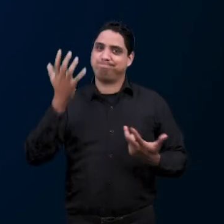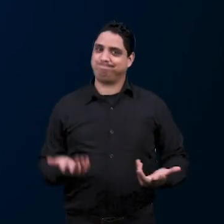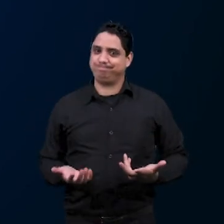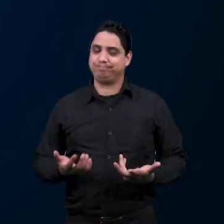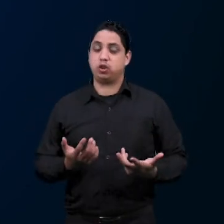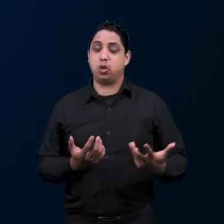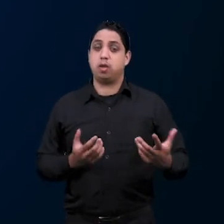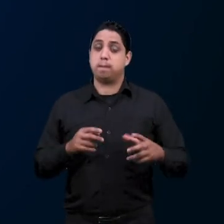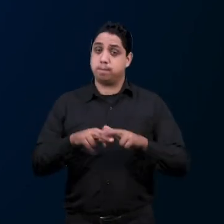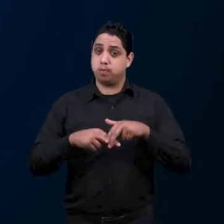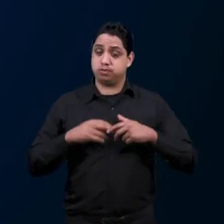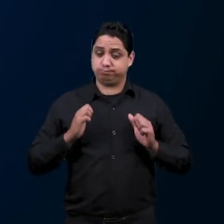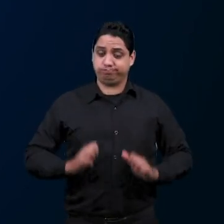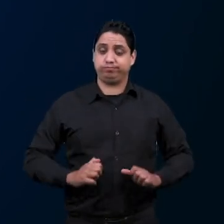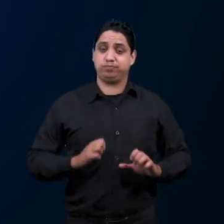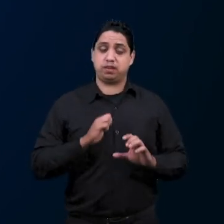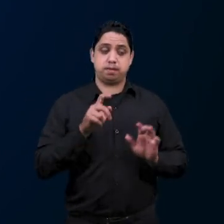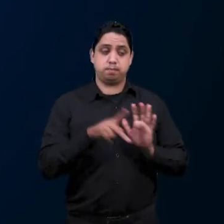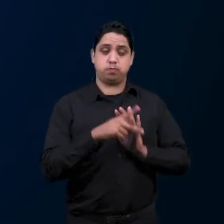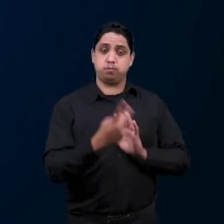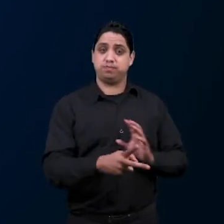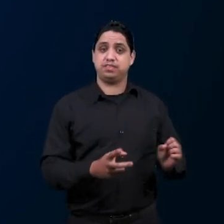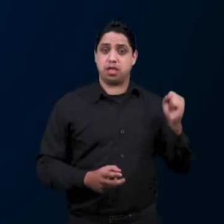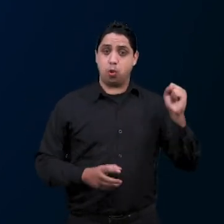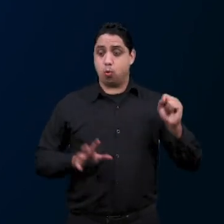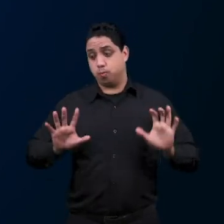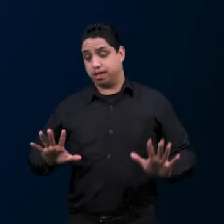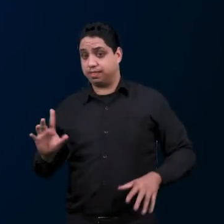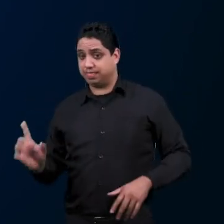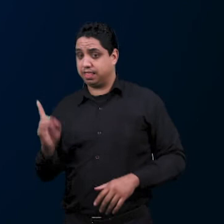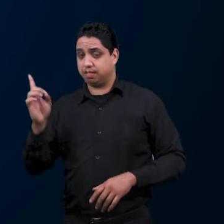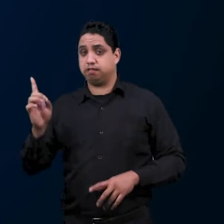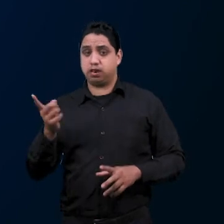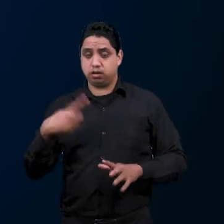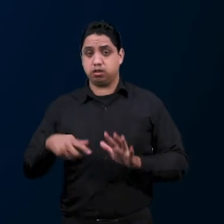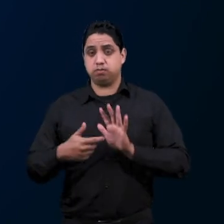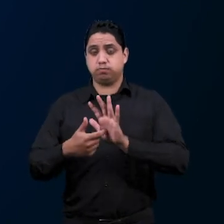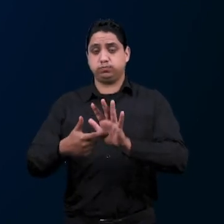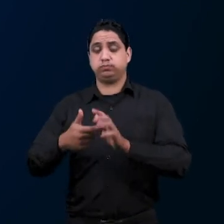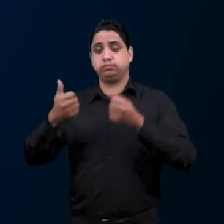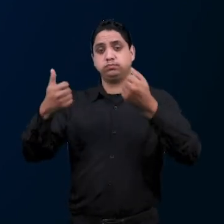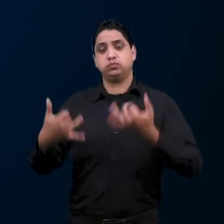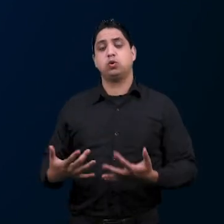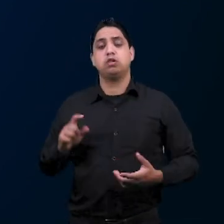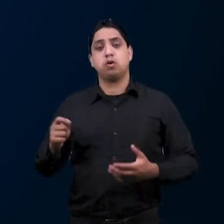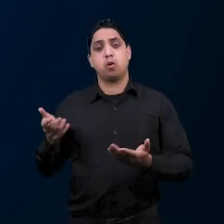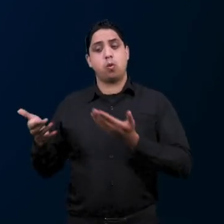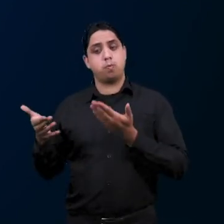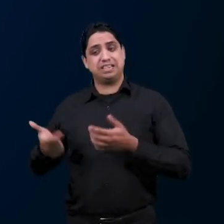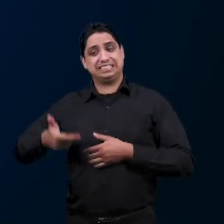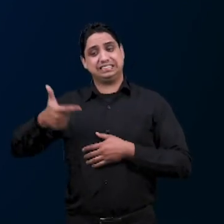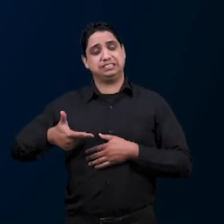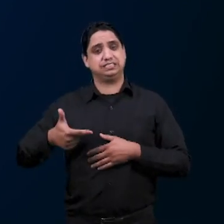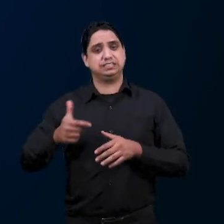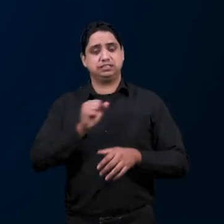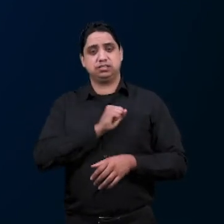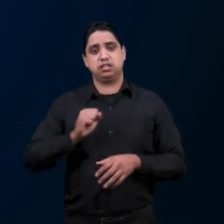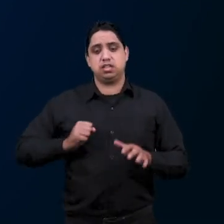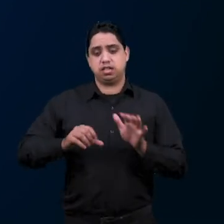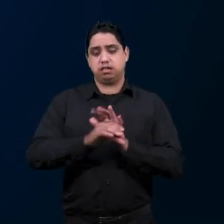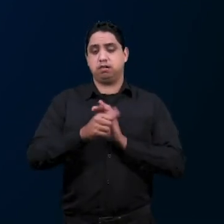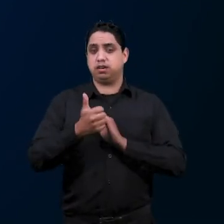de Davi, de Saul. Sobre Davi, nós podemos citar, em comparação, o texto de 2